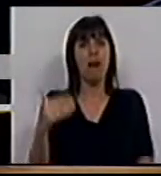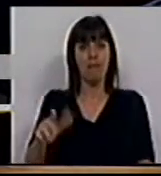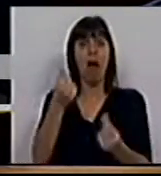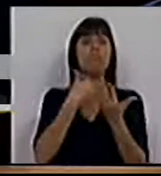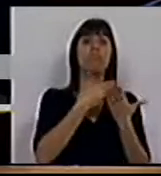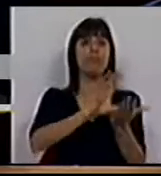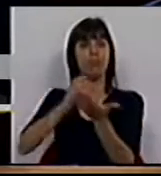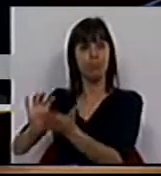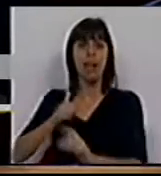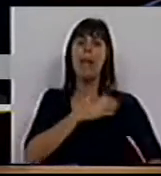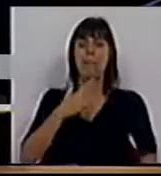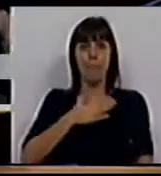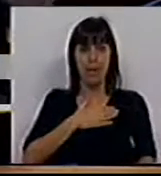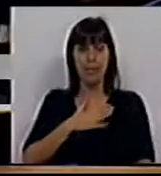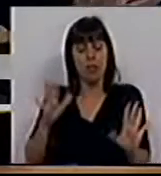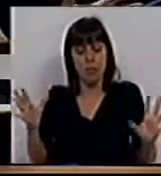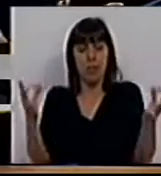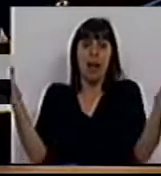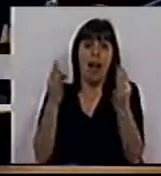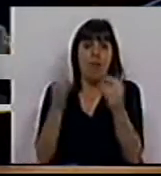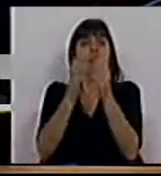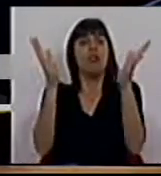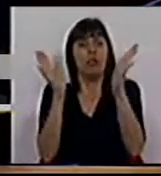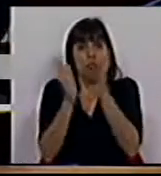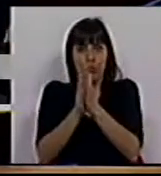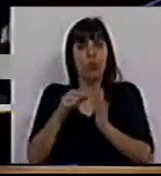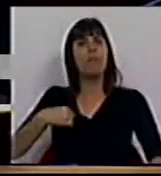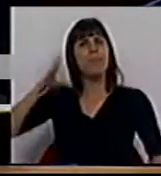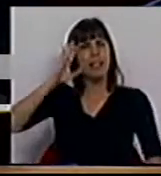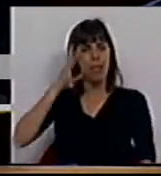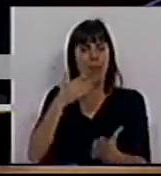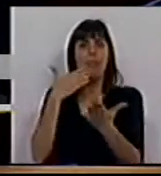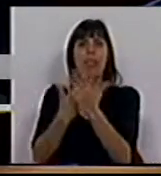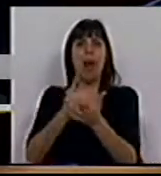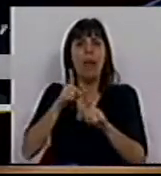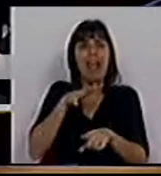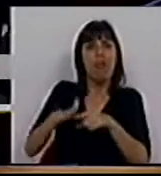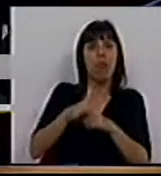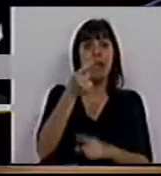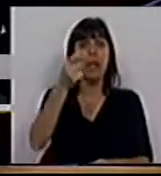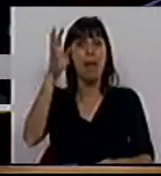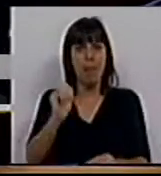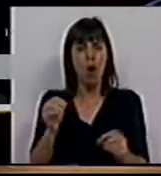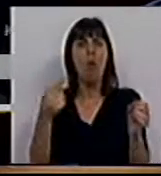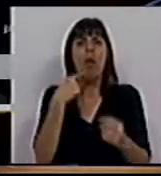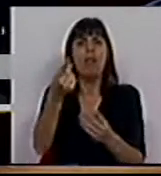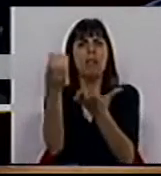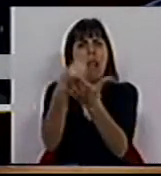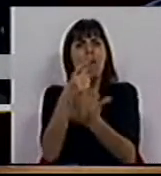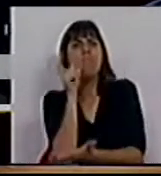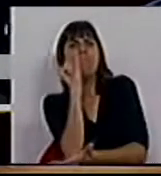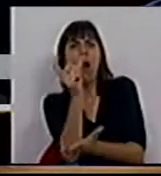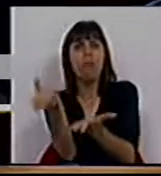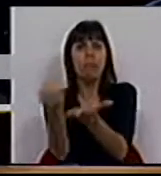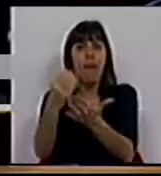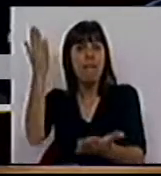no financiamento das empresas. Apesar disto tudo, apesar de sabermos do impacto do BES, não há uma palavra sobre o